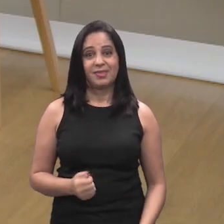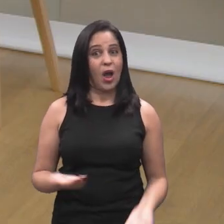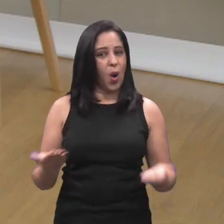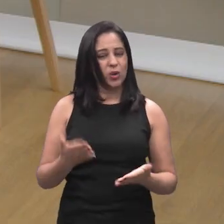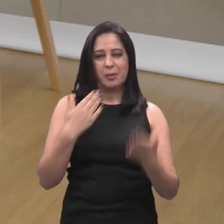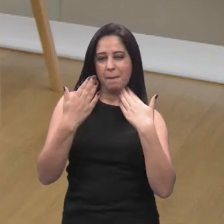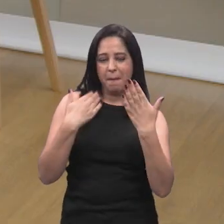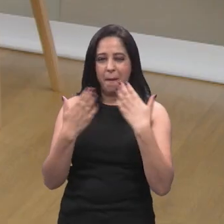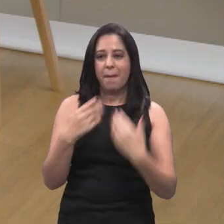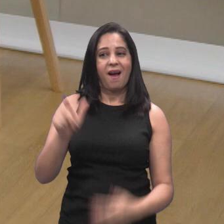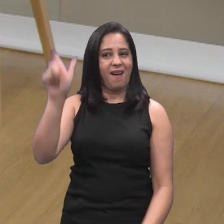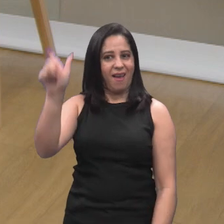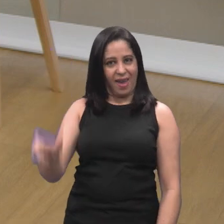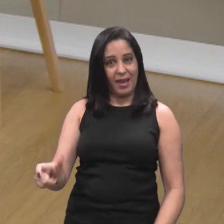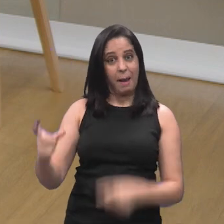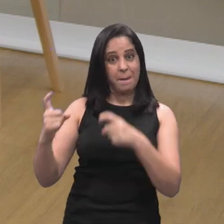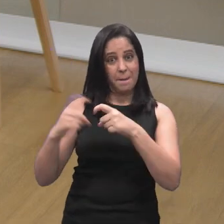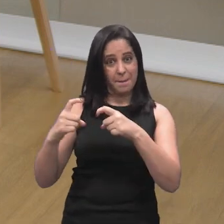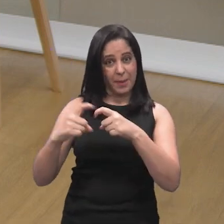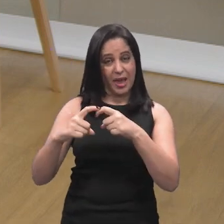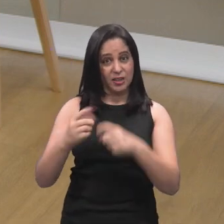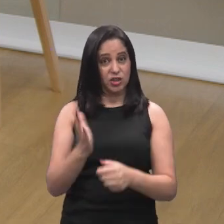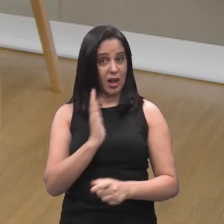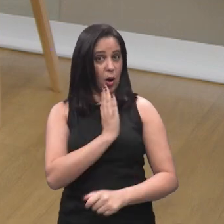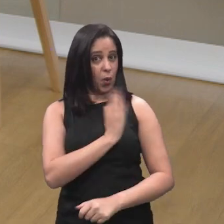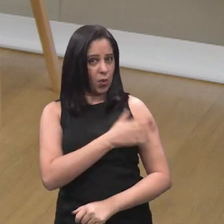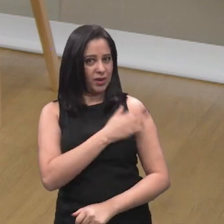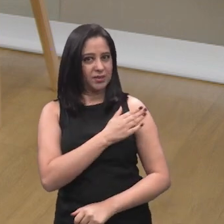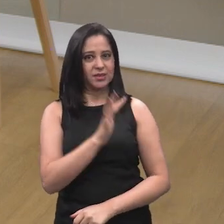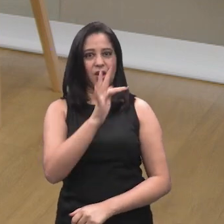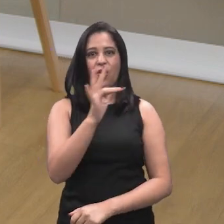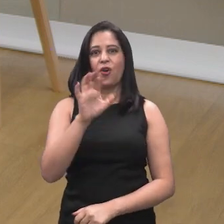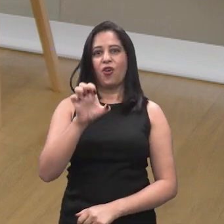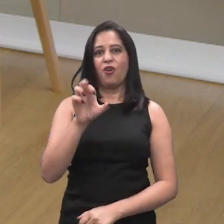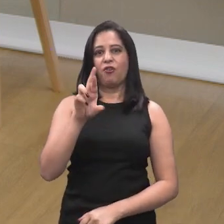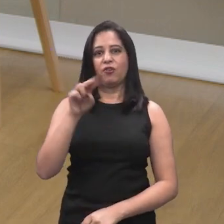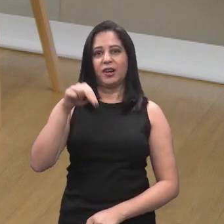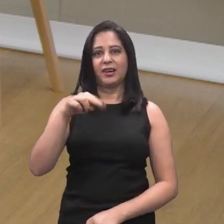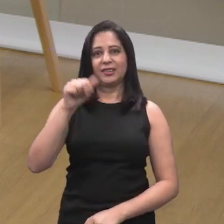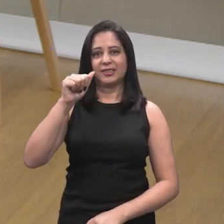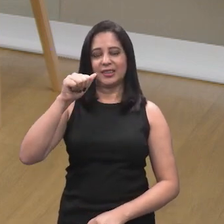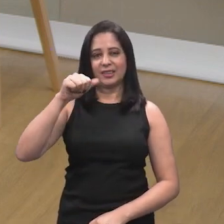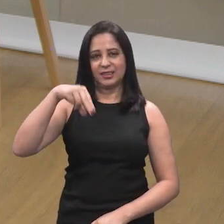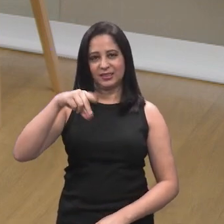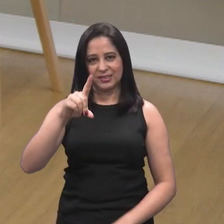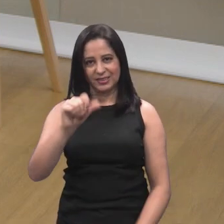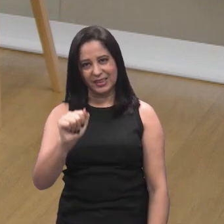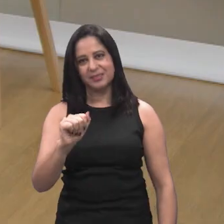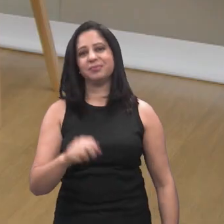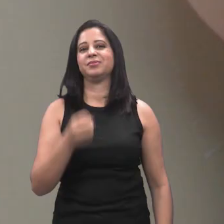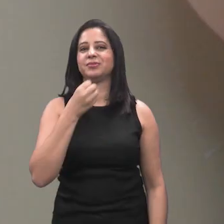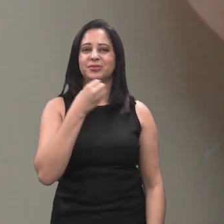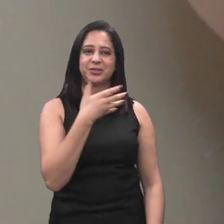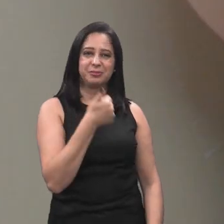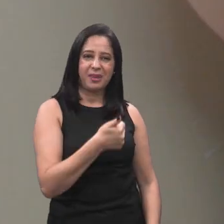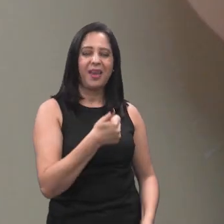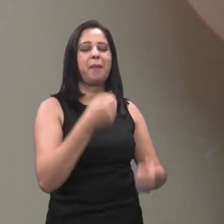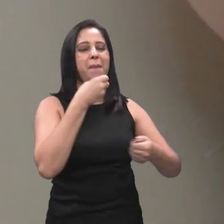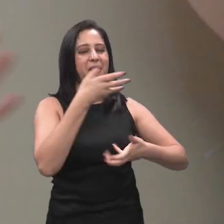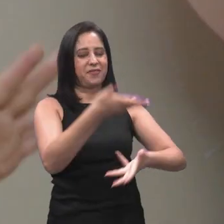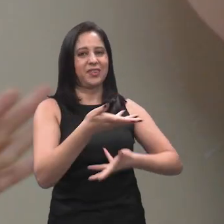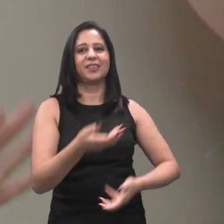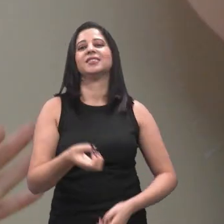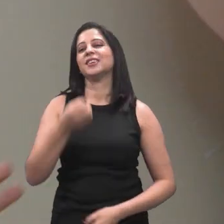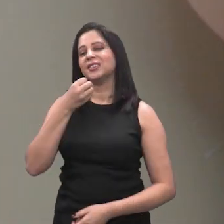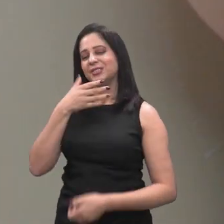Tudo bem? Obrigada. É isso mesmo, ó. A hipertensão arterial ou pressão alta, como é